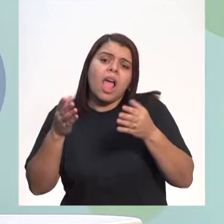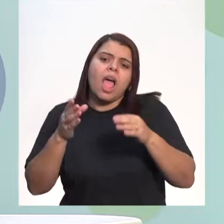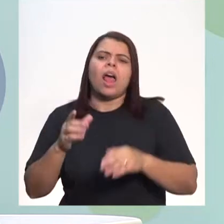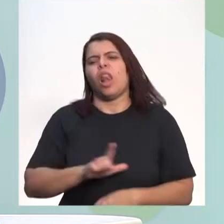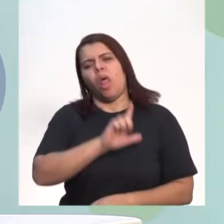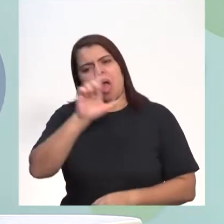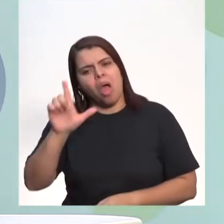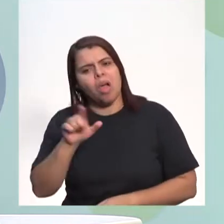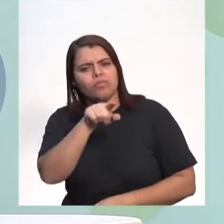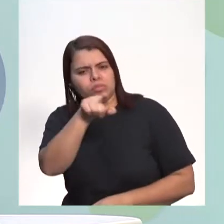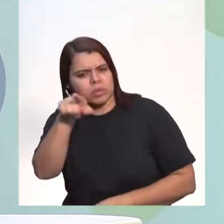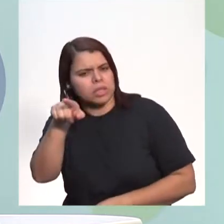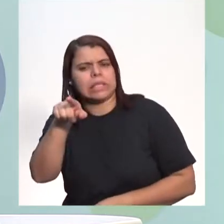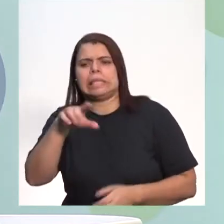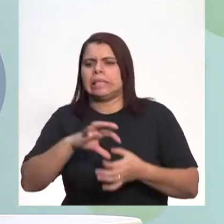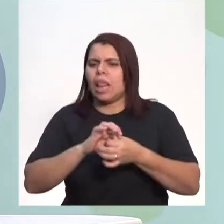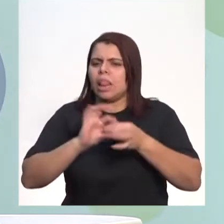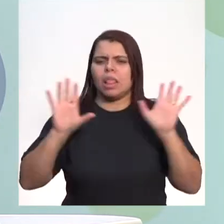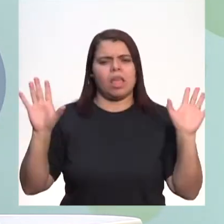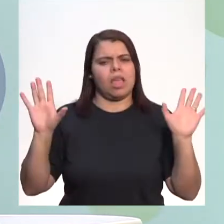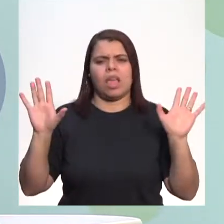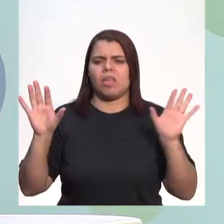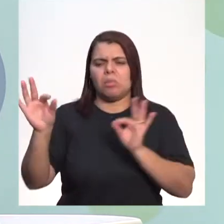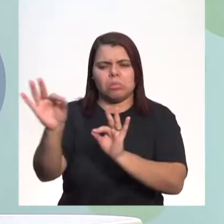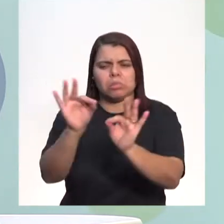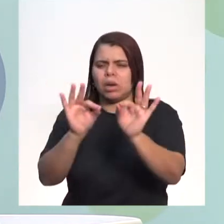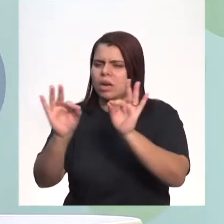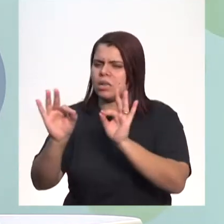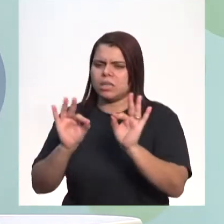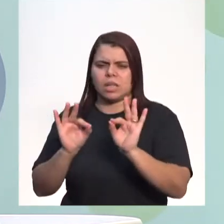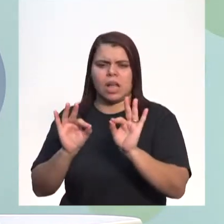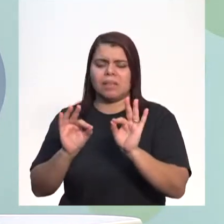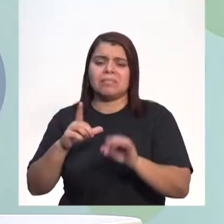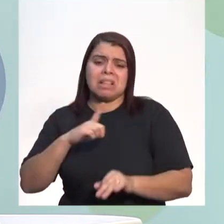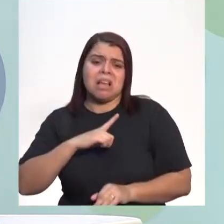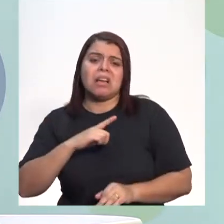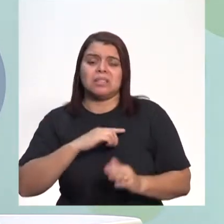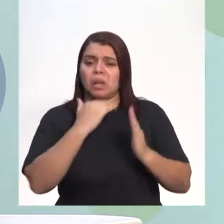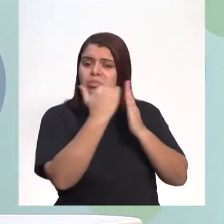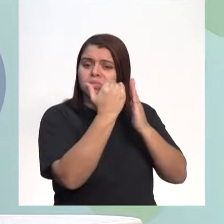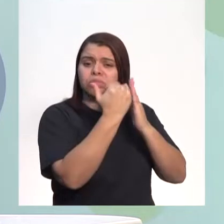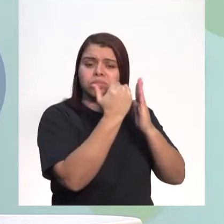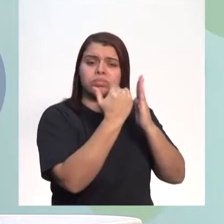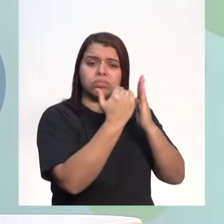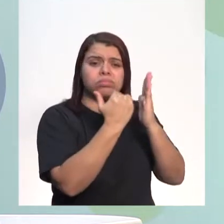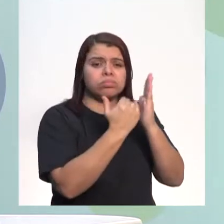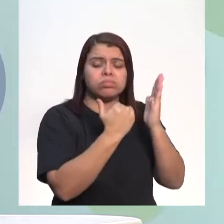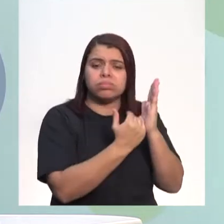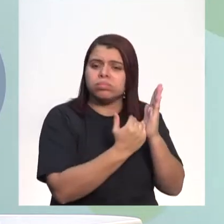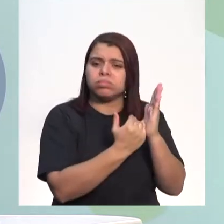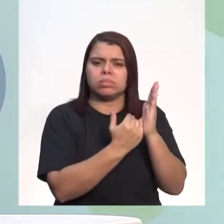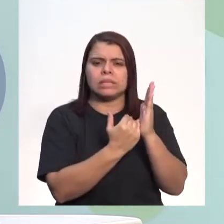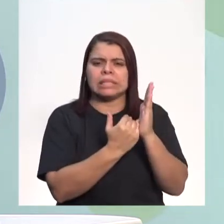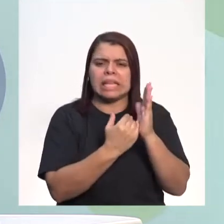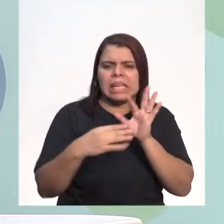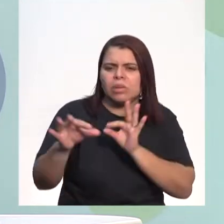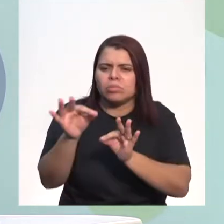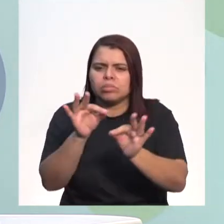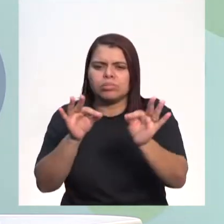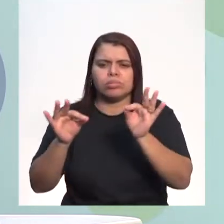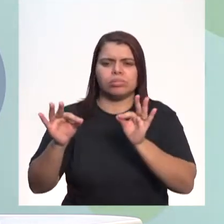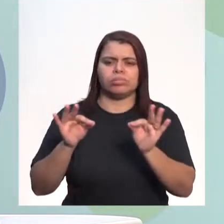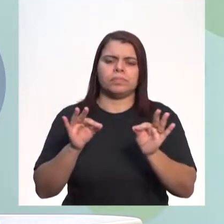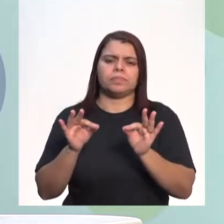têm autonomia para organizar de outras formas. Tem muitas pautas que, às vezes, elas naturalmente se articulam, se conectam,